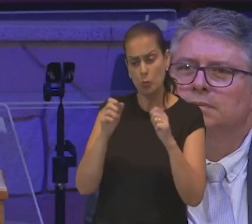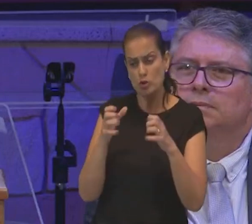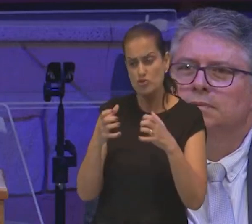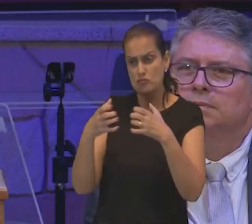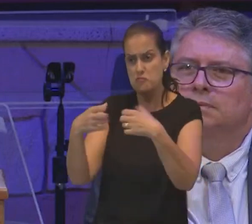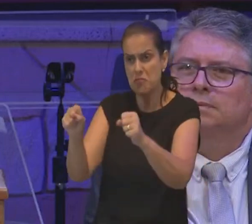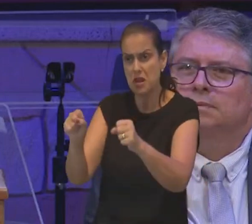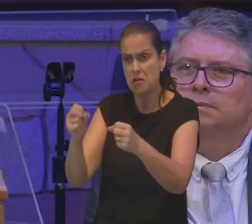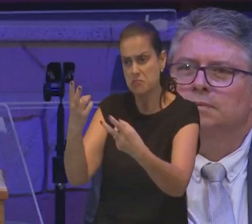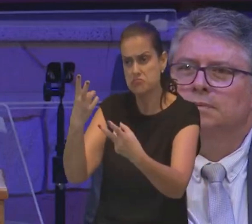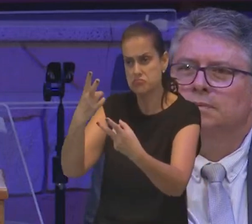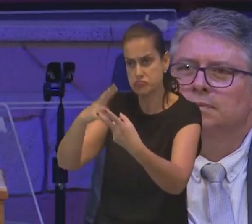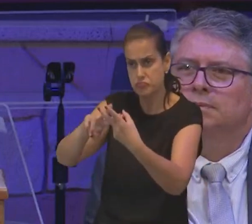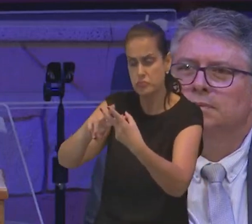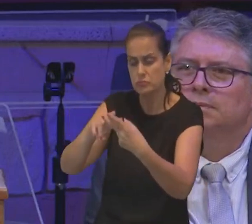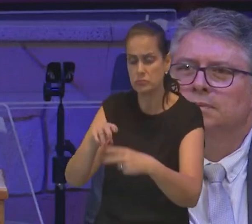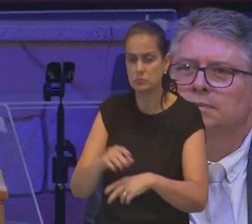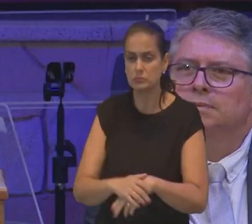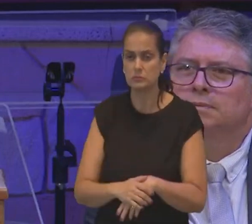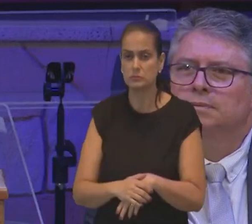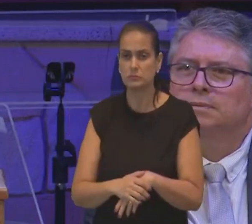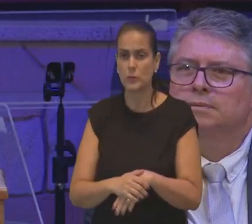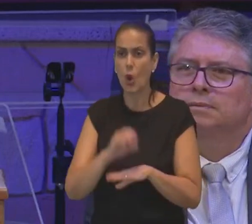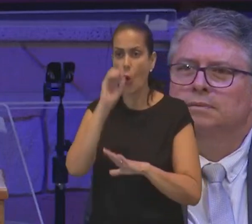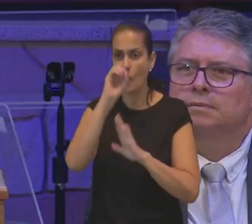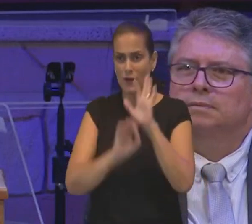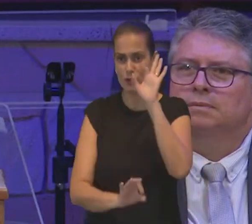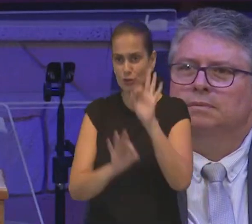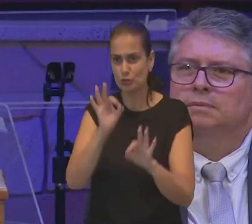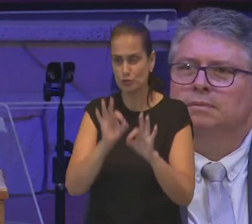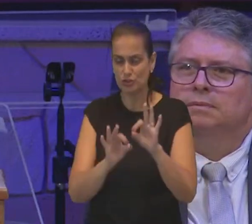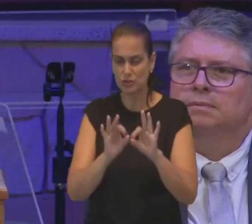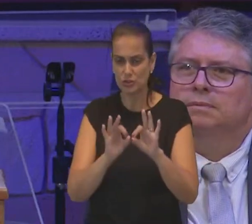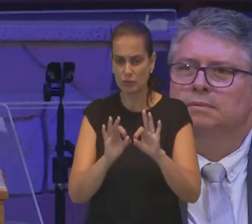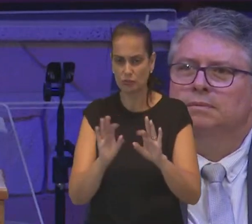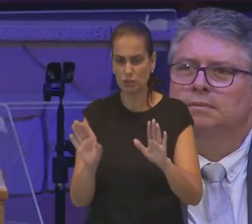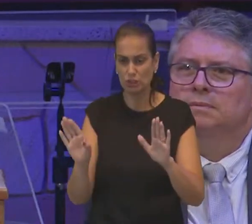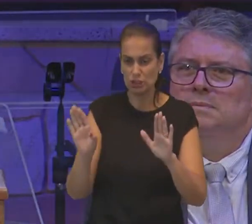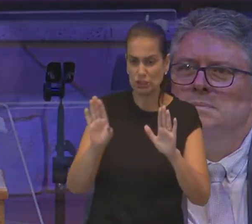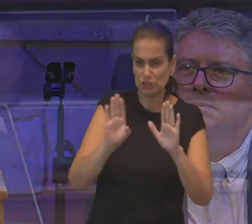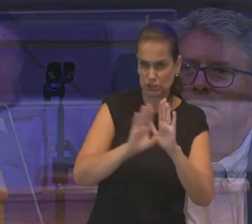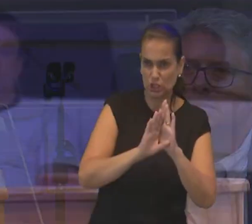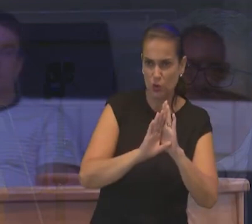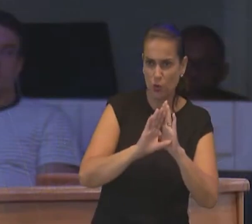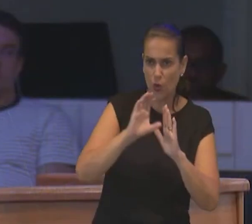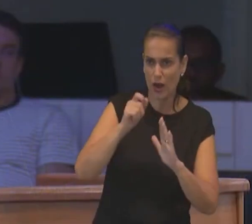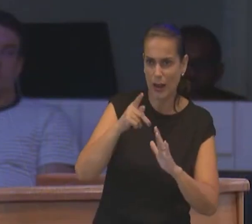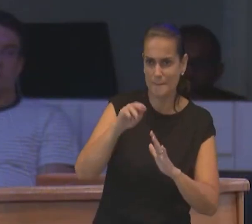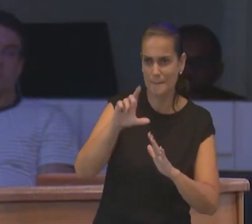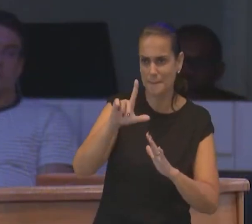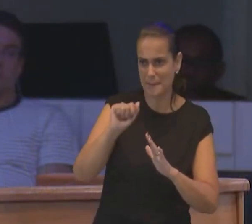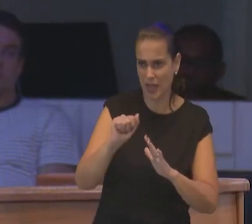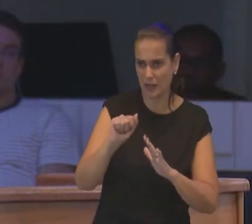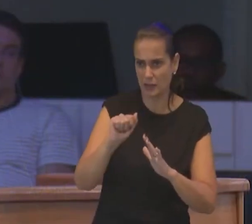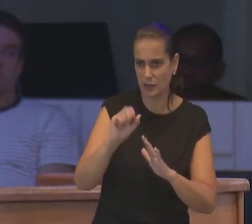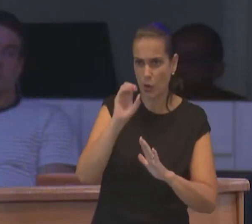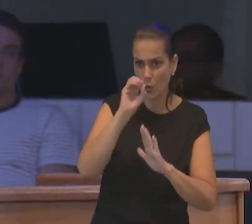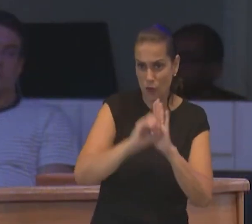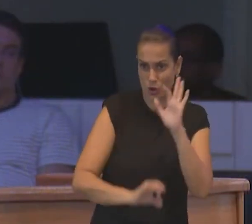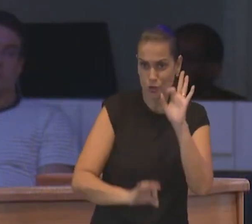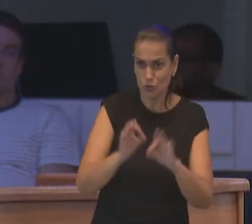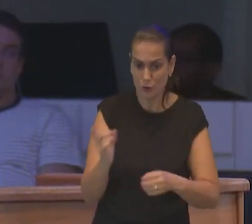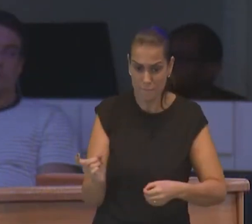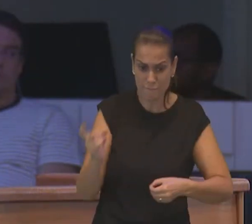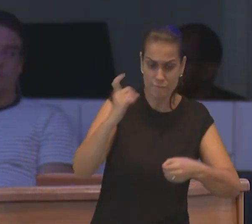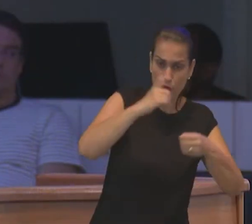lá. Quando o oficial de justiça botou o pé na porta da capela, o oficial de justiça correu de volta para a